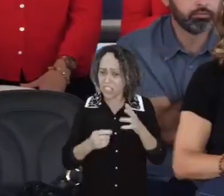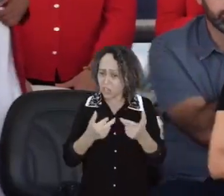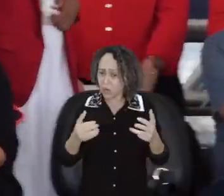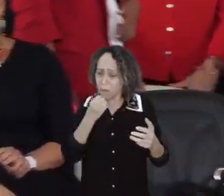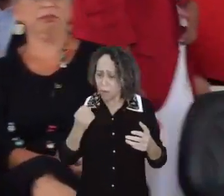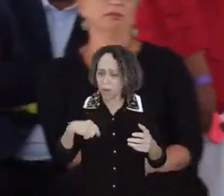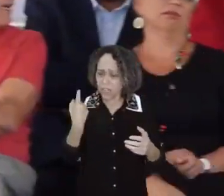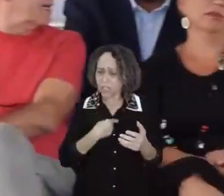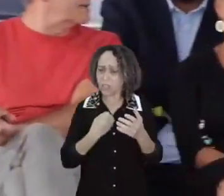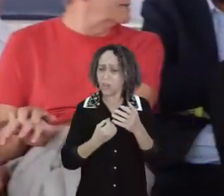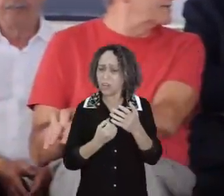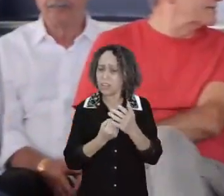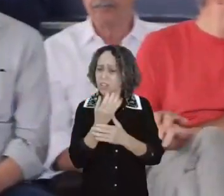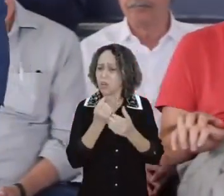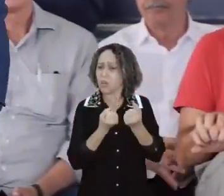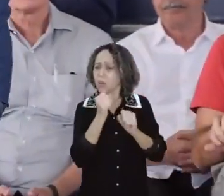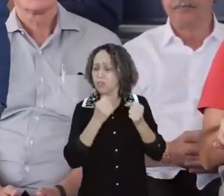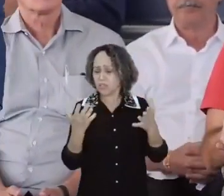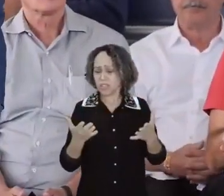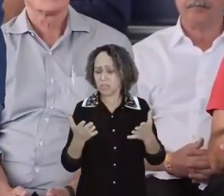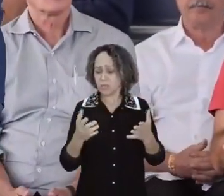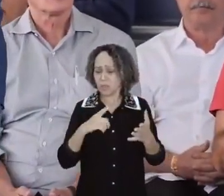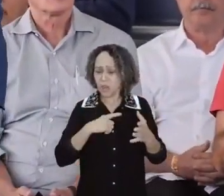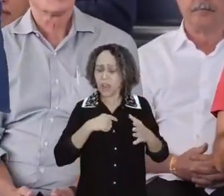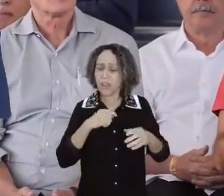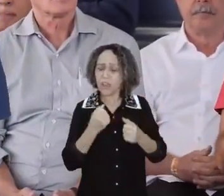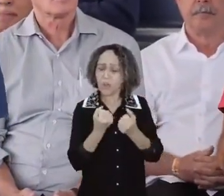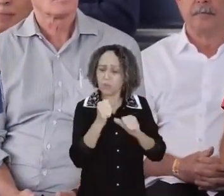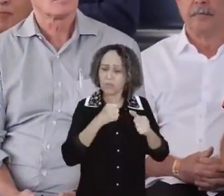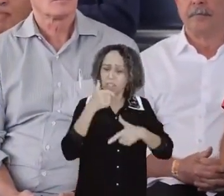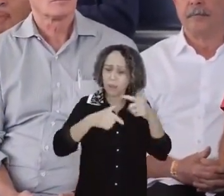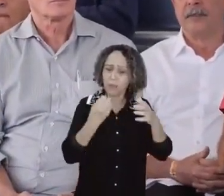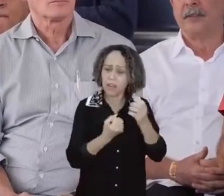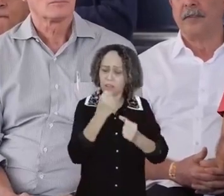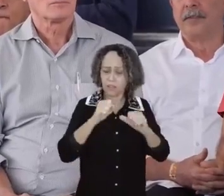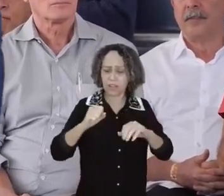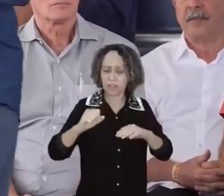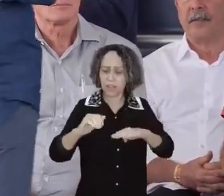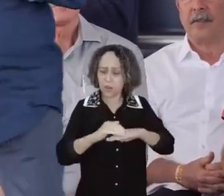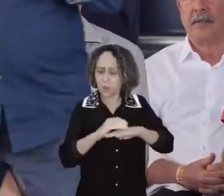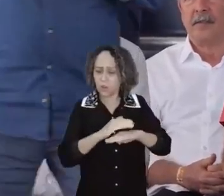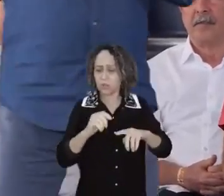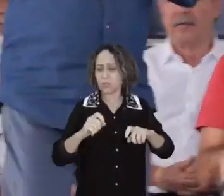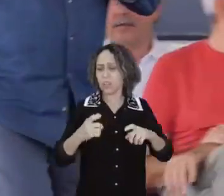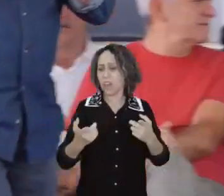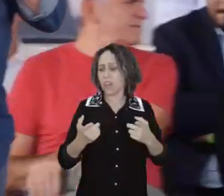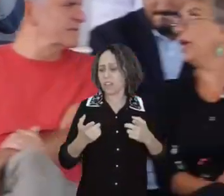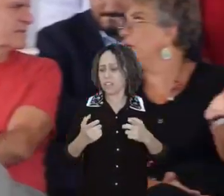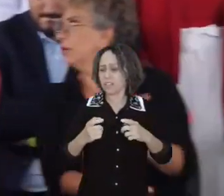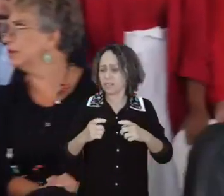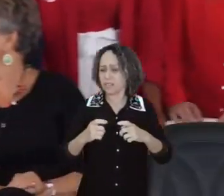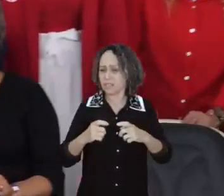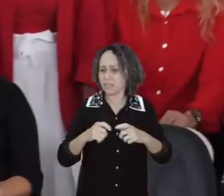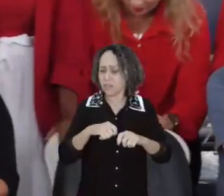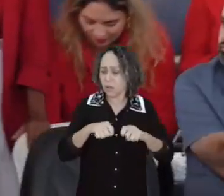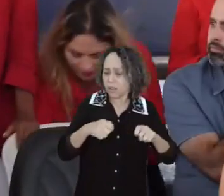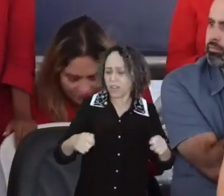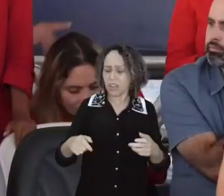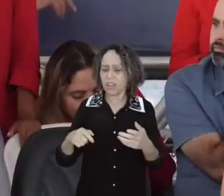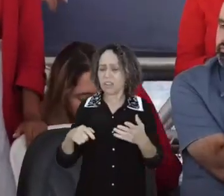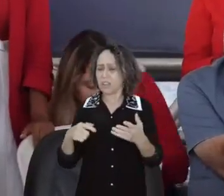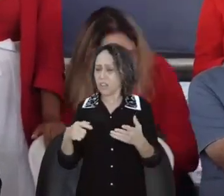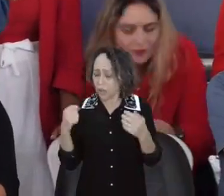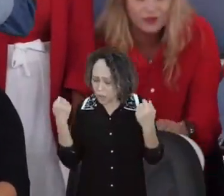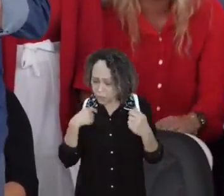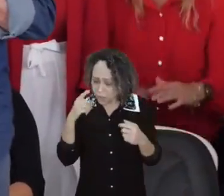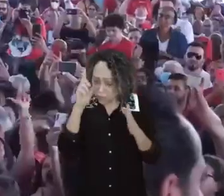sou pedreiro e faço uma casa, eu tenho o direito de ter uma casa. O Estado é obrigado a fazer a universidade, o meu filho tem o direito.